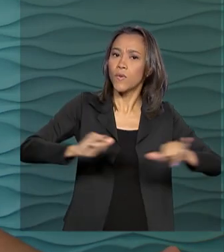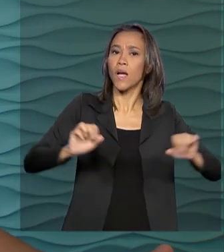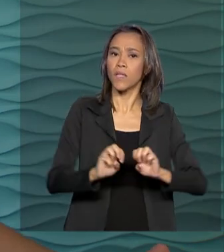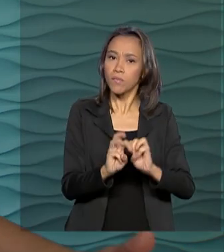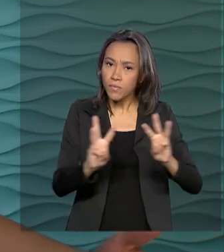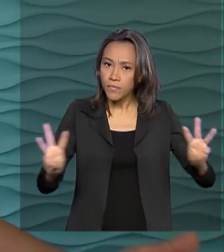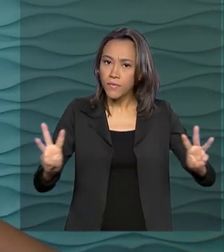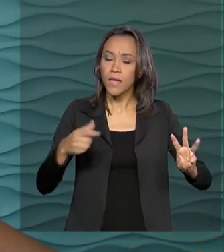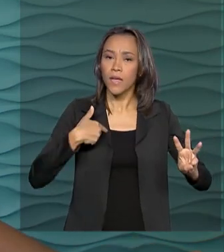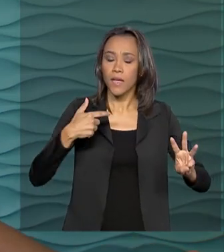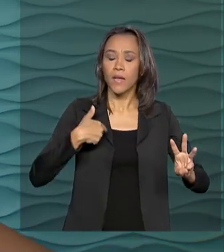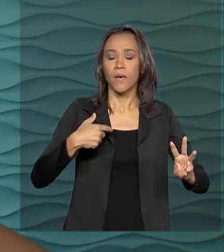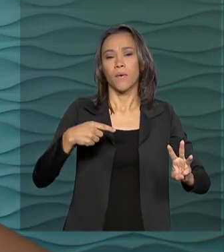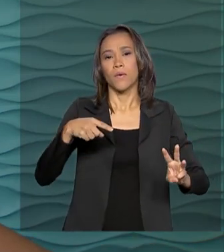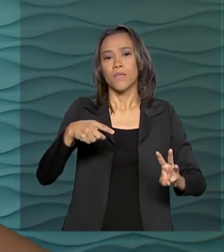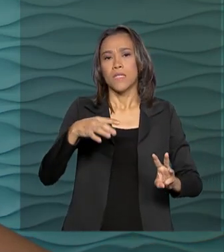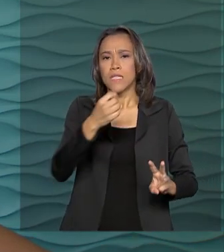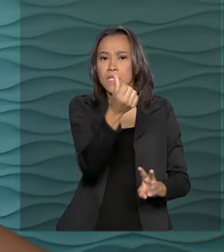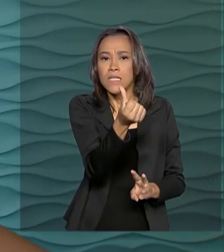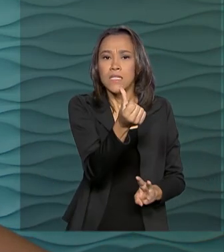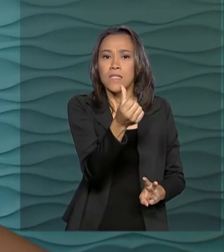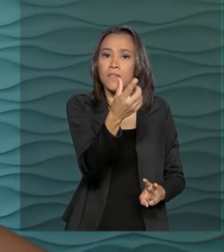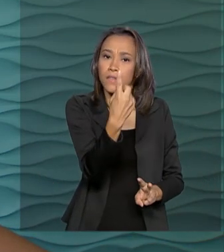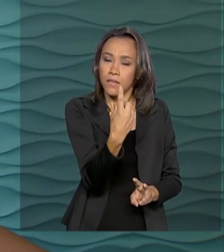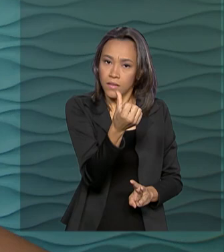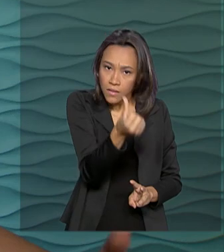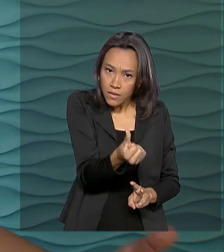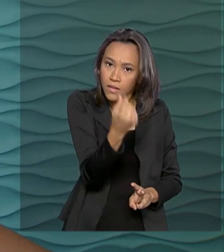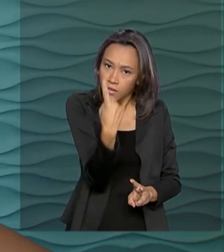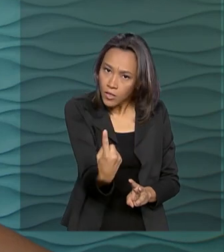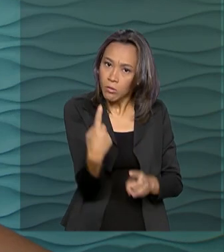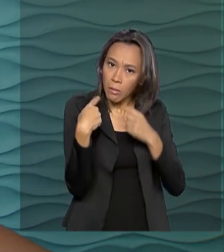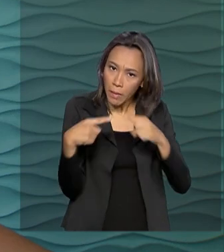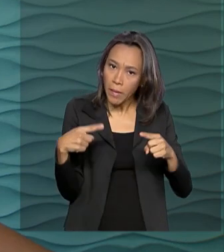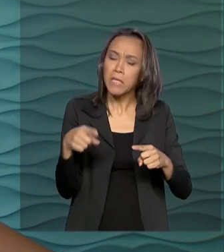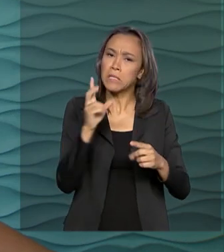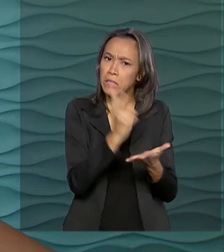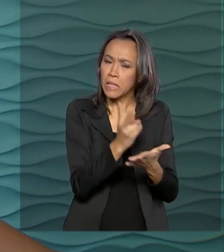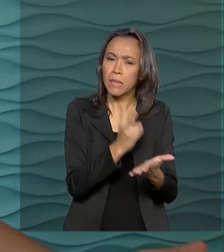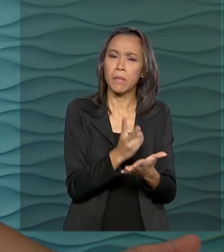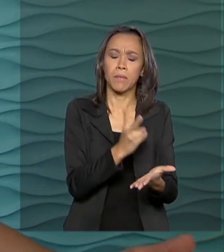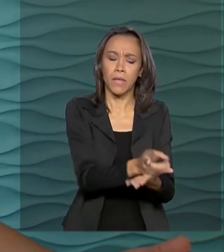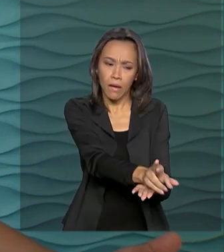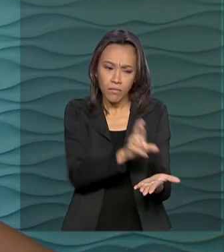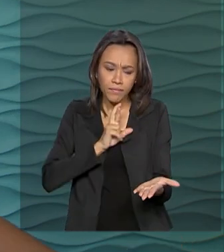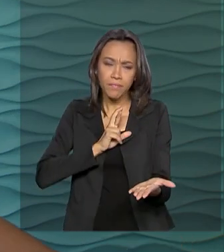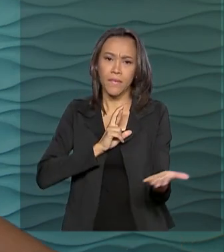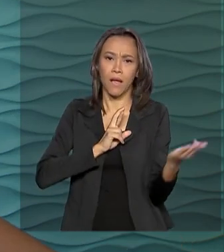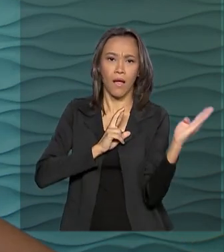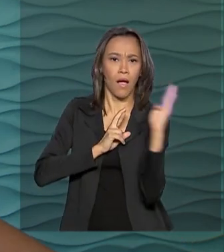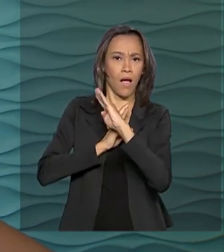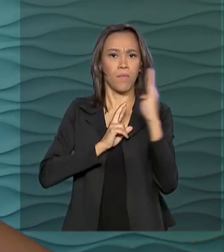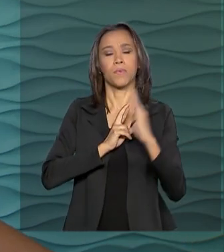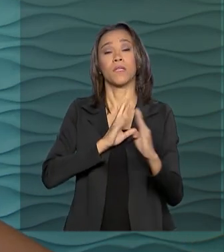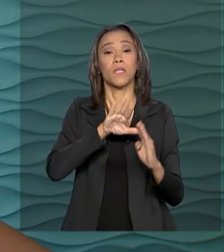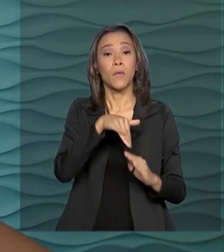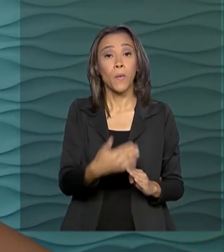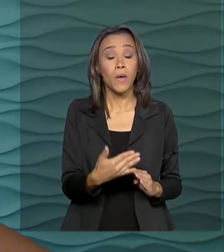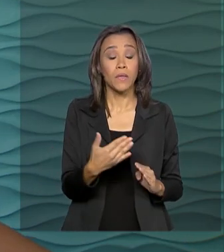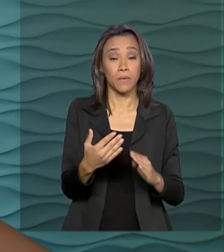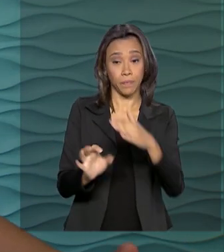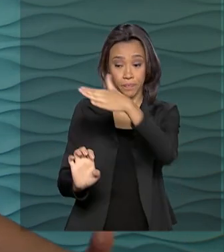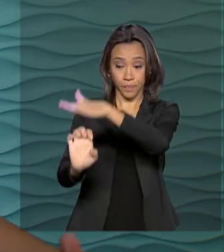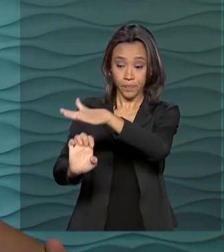resolução muito rápida a mediação ela é sempre muito positiva porque quando você recebe o contato da empresa